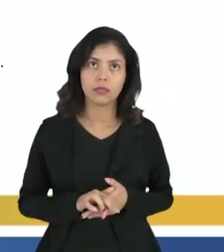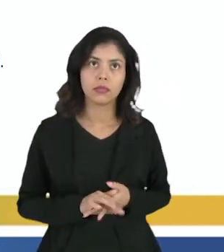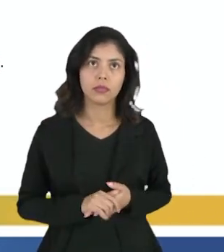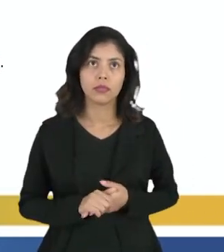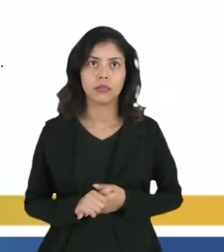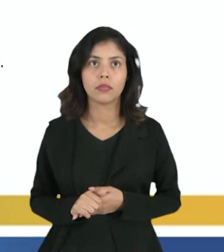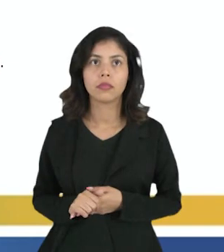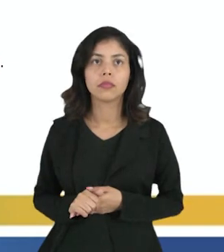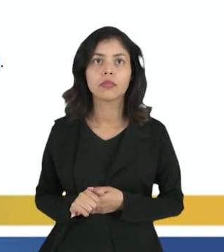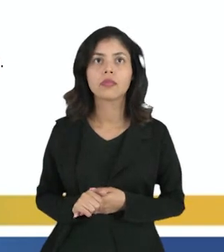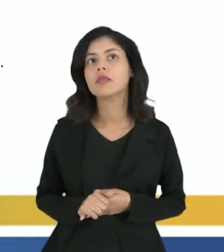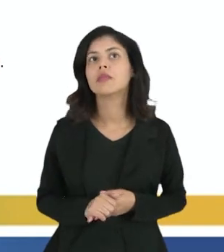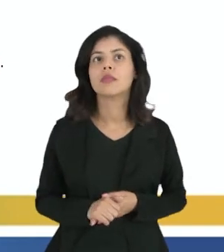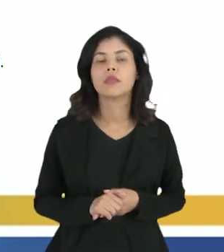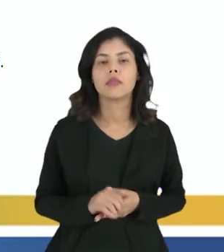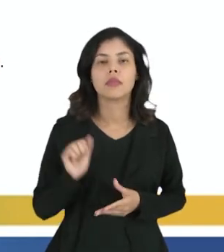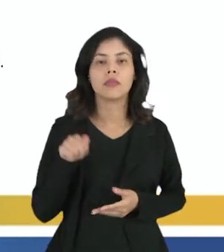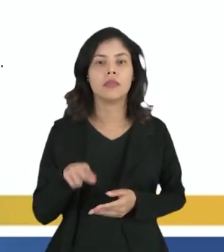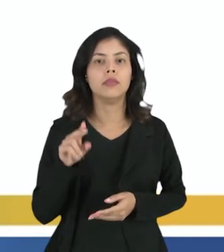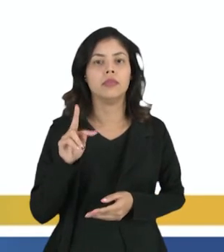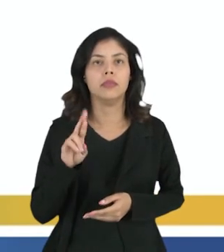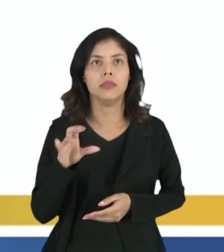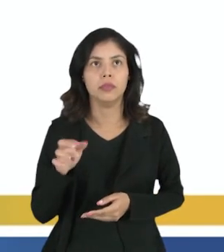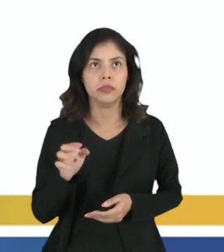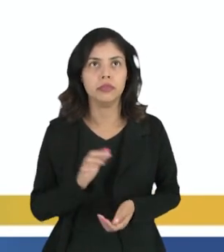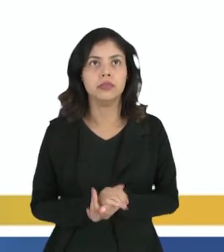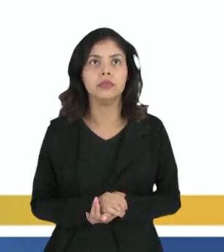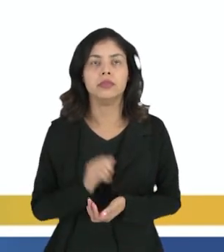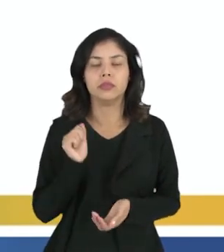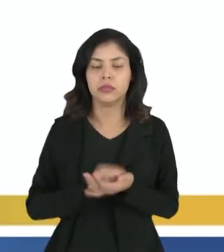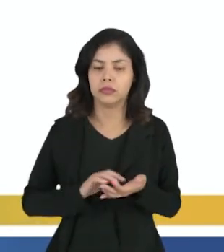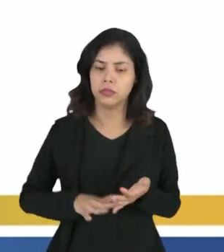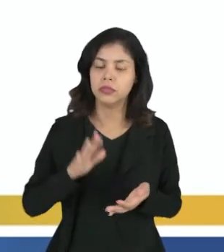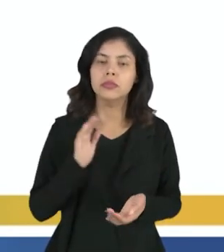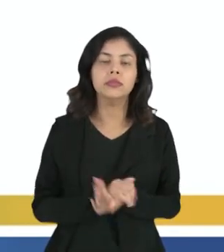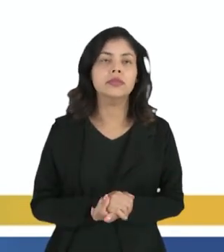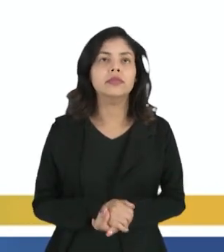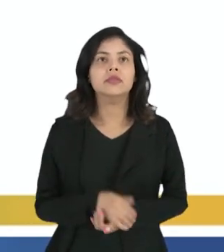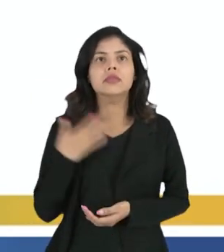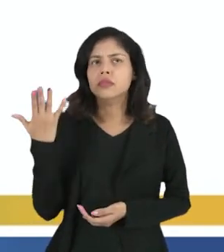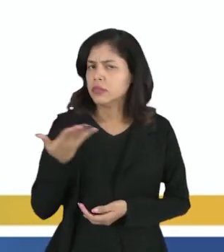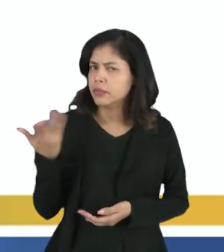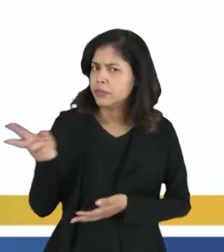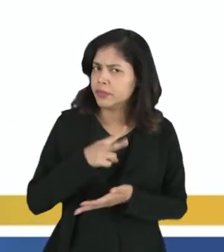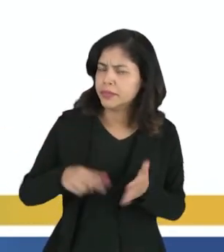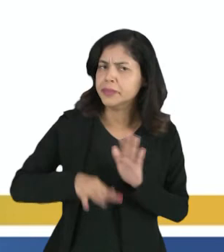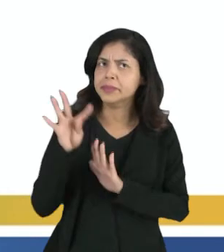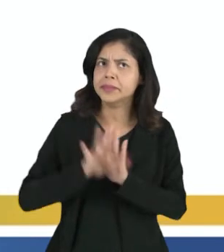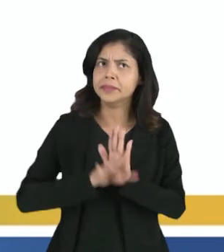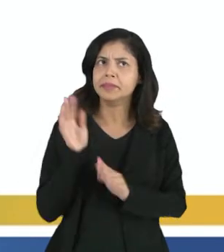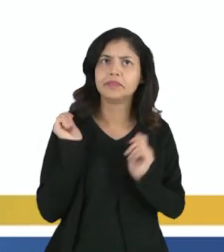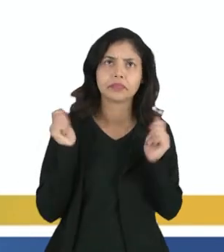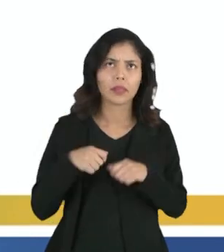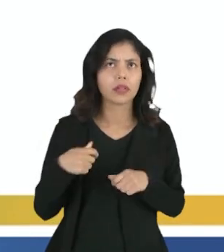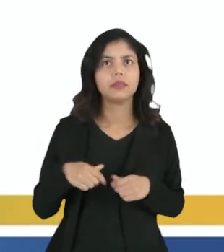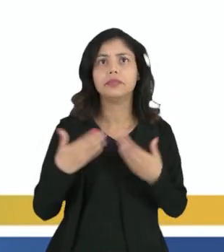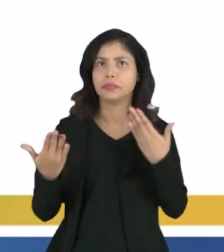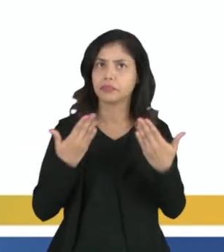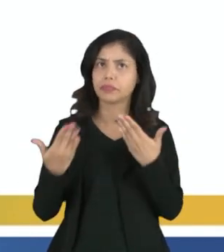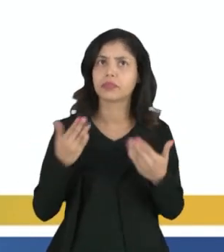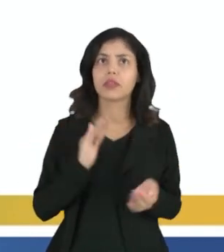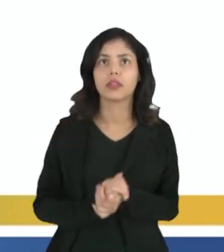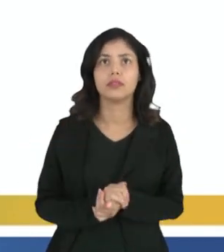do Carlos Drummond de Andrade. Vamos à questão. Com base na leitura dos textos, é possível estabelecer